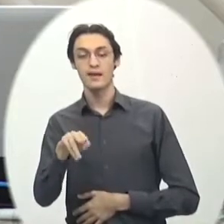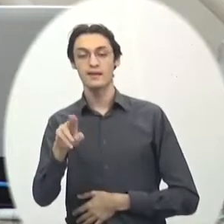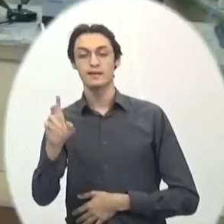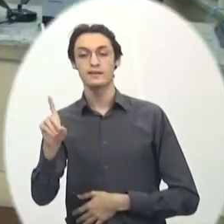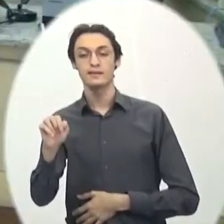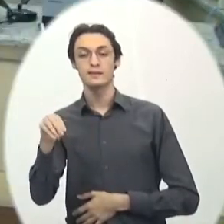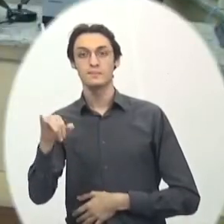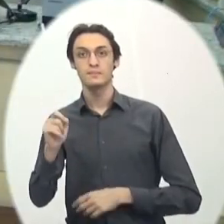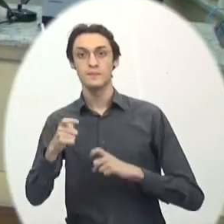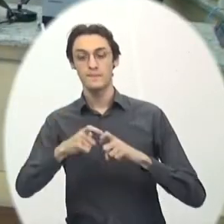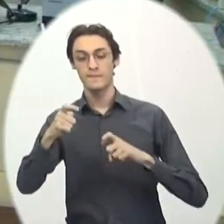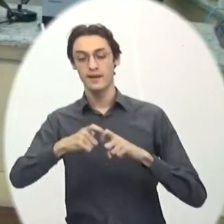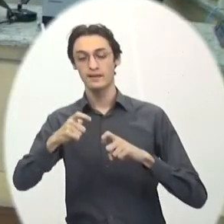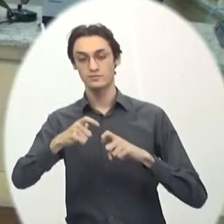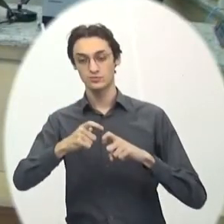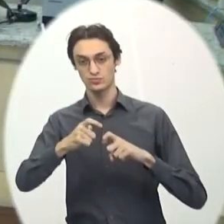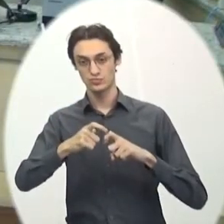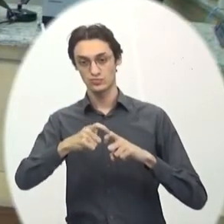estável, médico, inscrito no